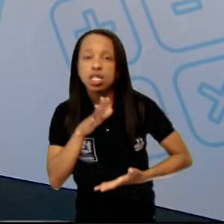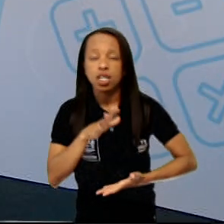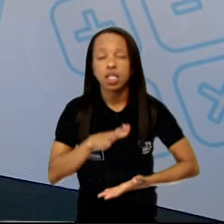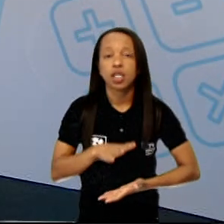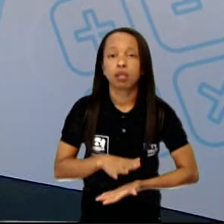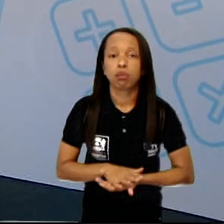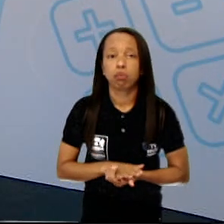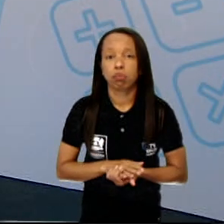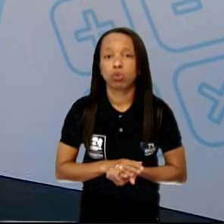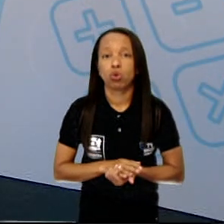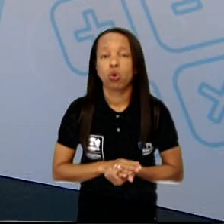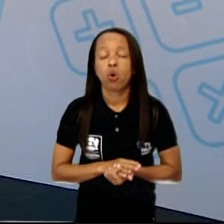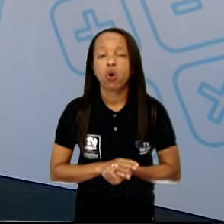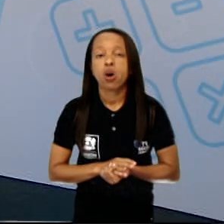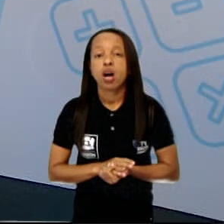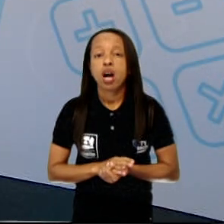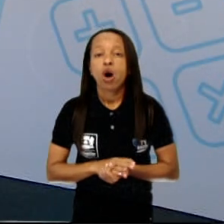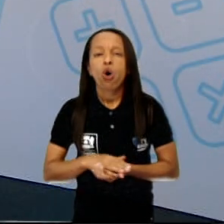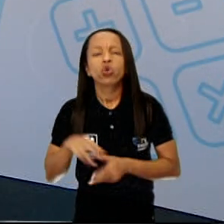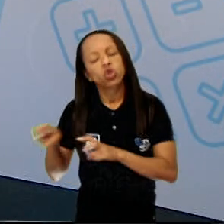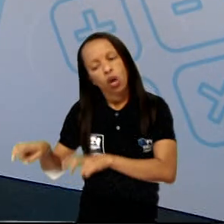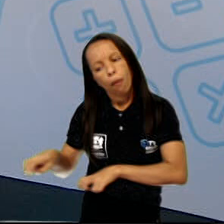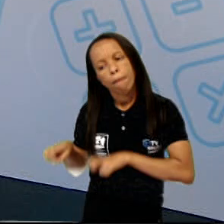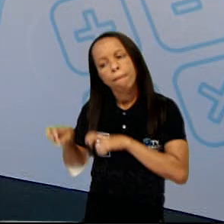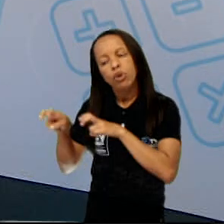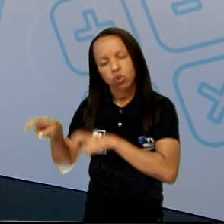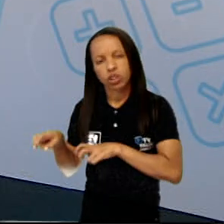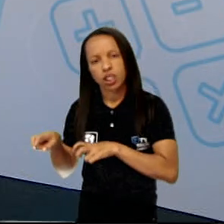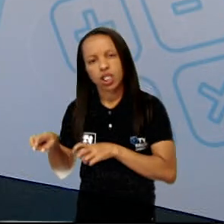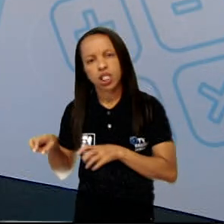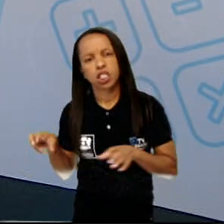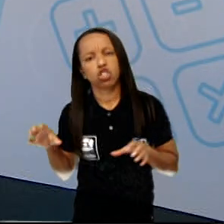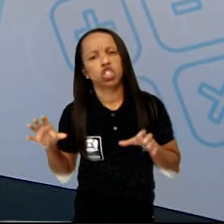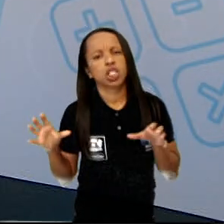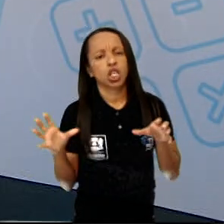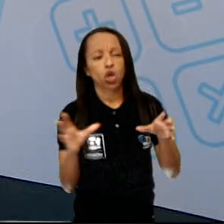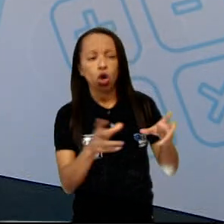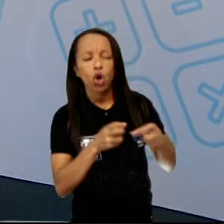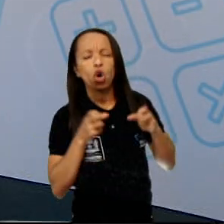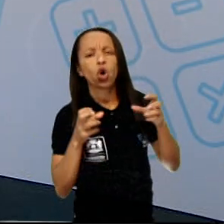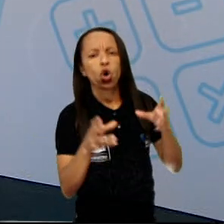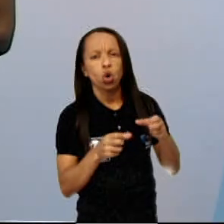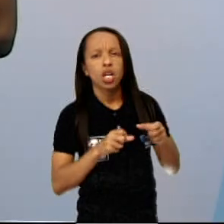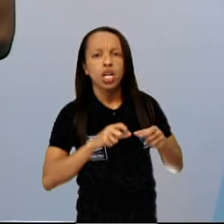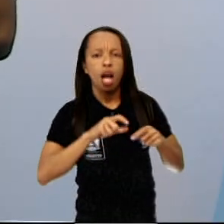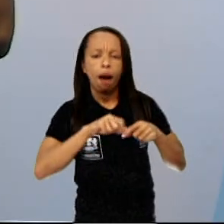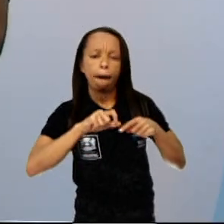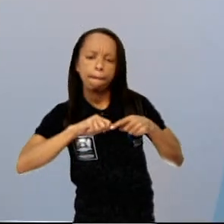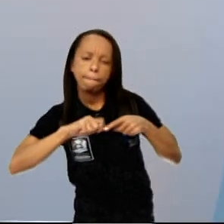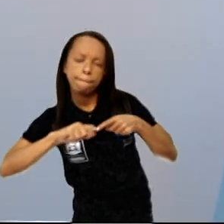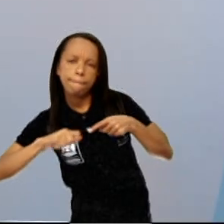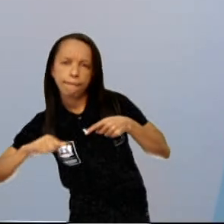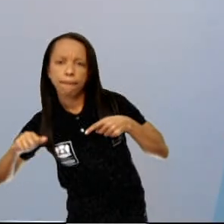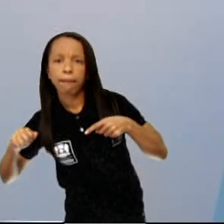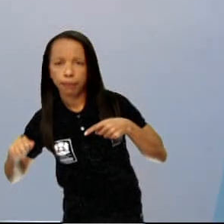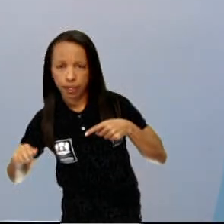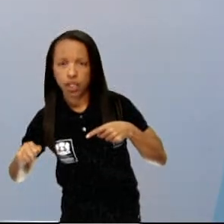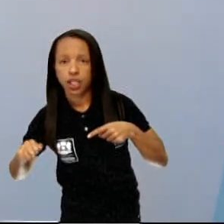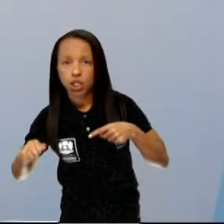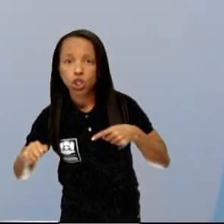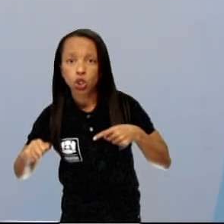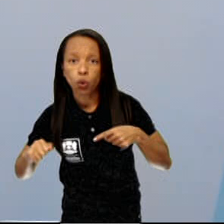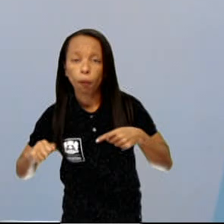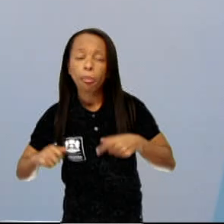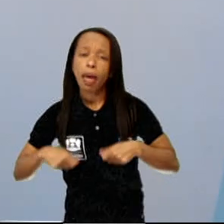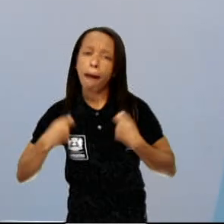com 30% do milho que eu colhi. Eu estou usando milho porque é da nossa realidade, mas ali era trigo, lá na Europa, tá certo? A gente vai